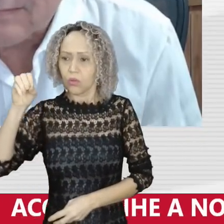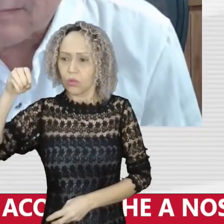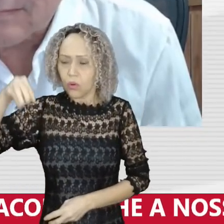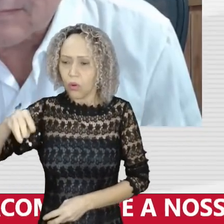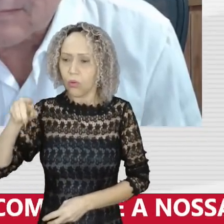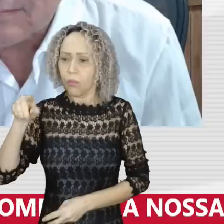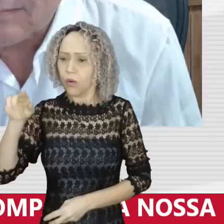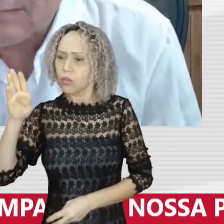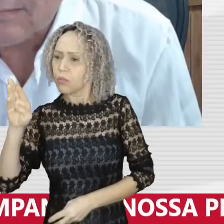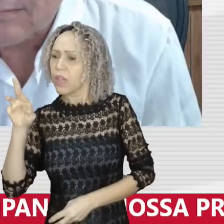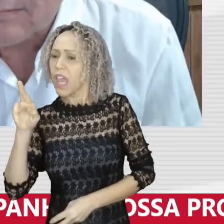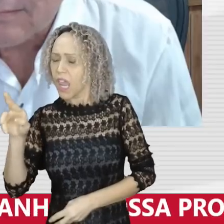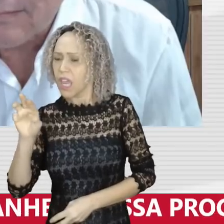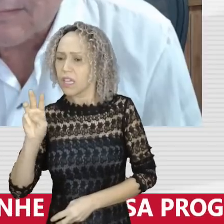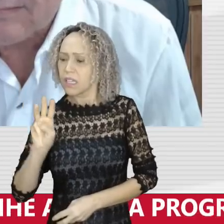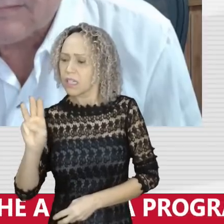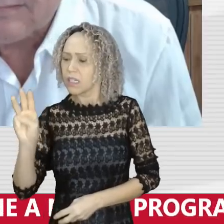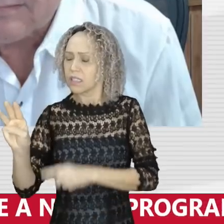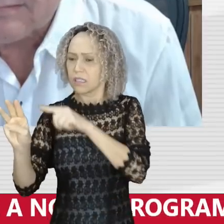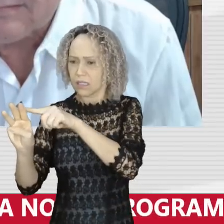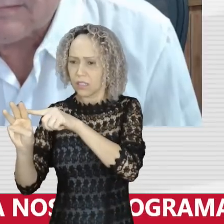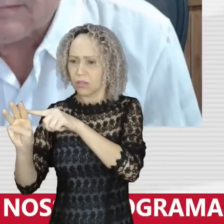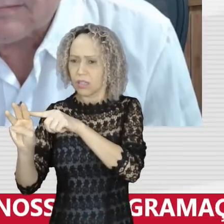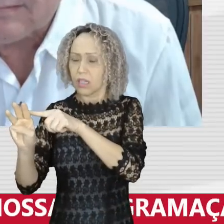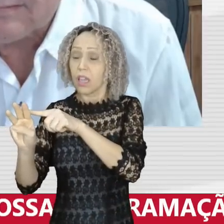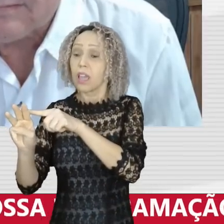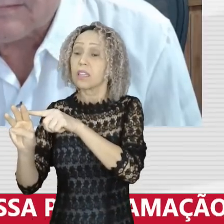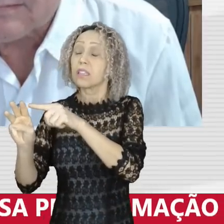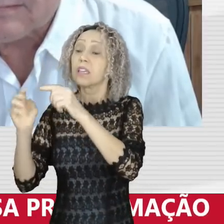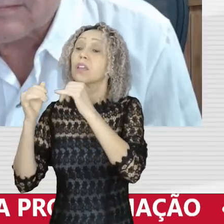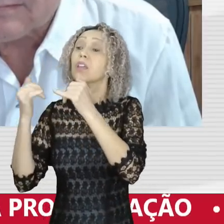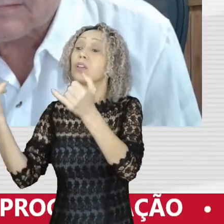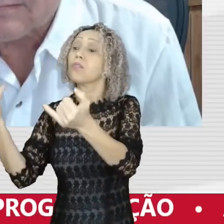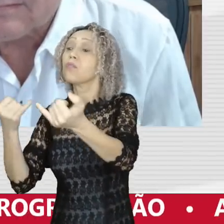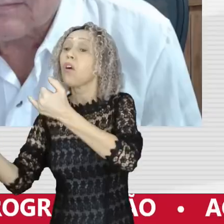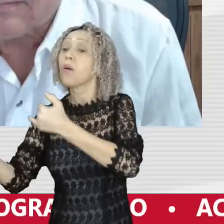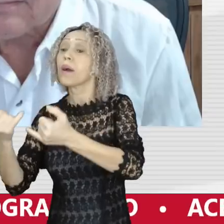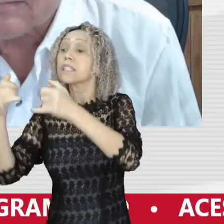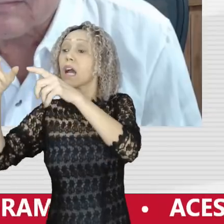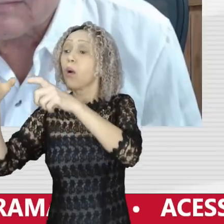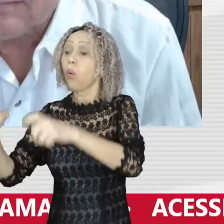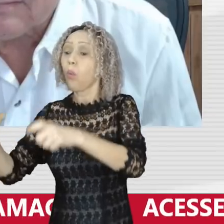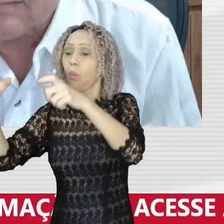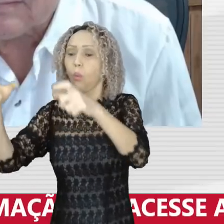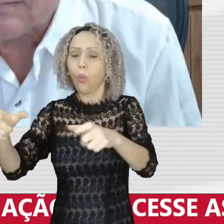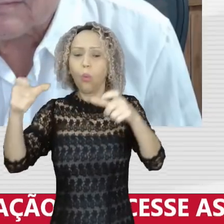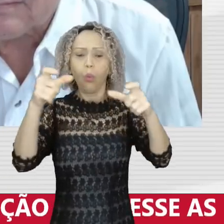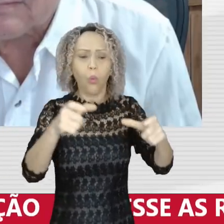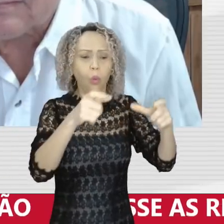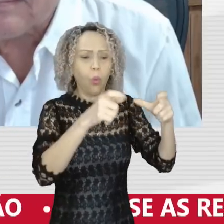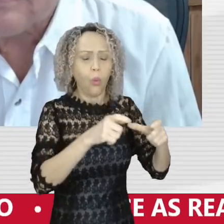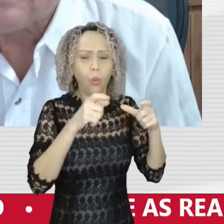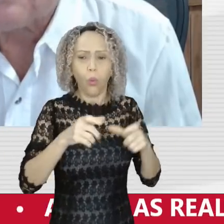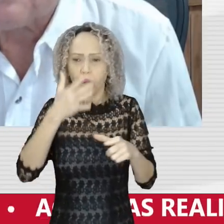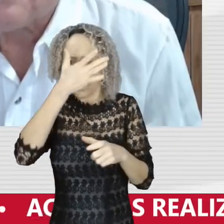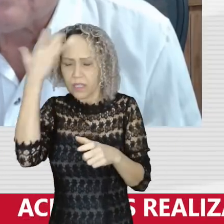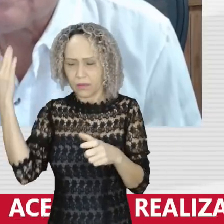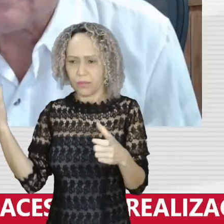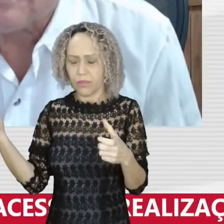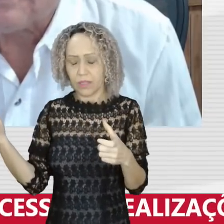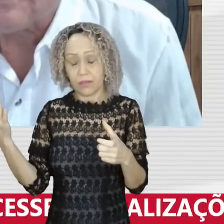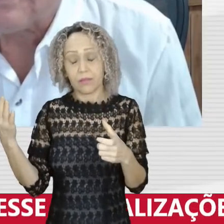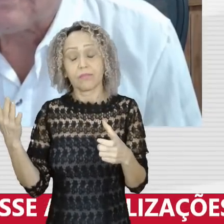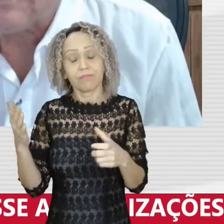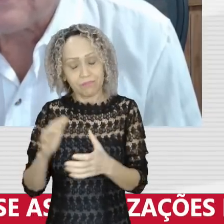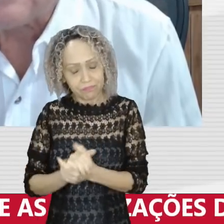Transição.com.br, lá tem um espaçozinho específico da posse, clicando ali vai dando as orientações para chegar a desse cadastro. É